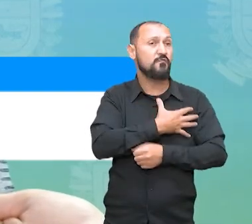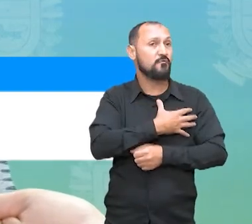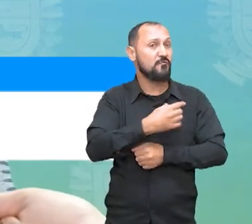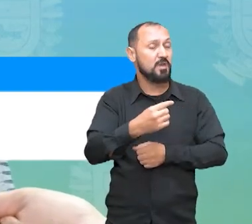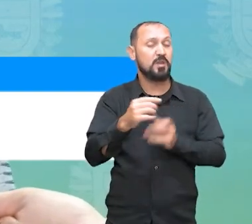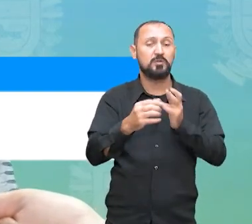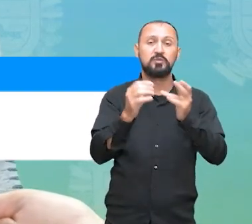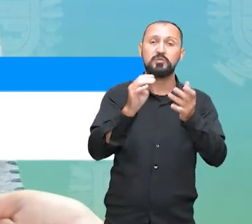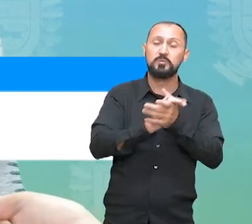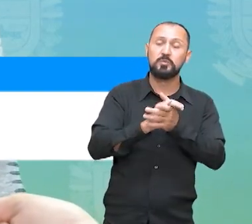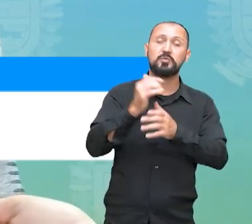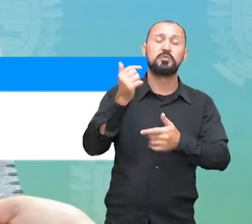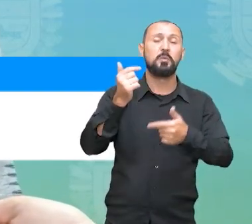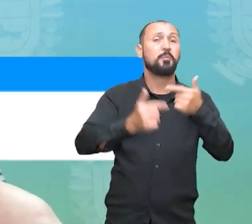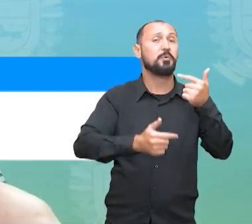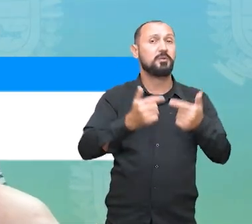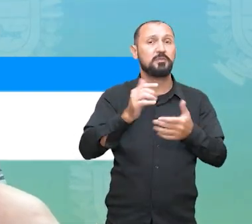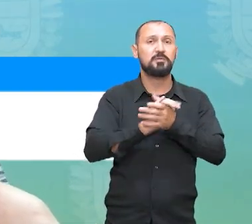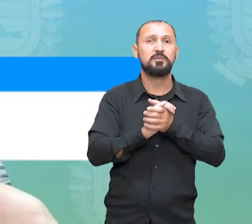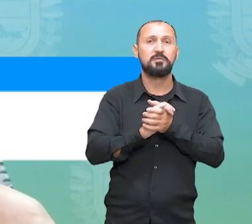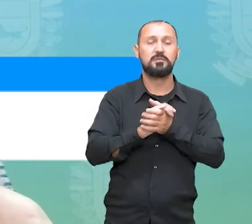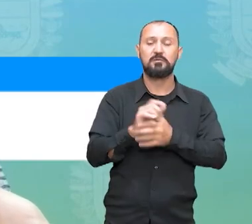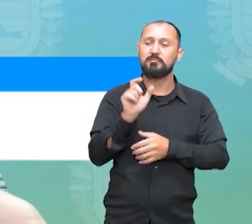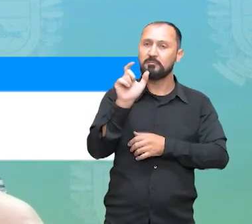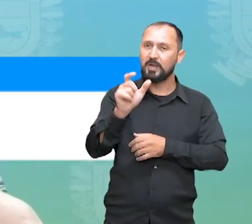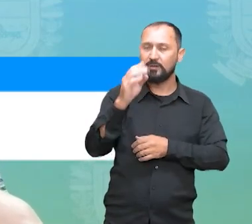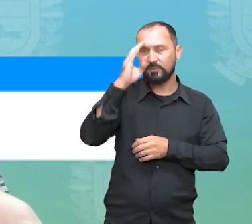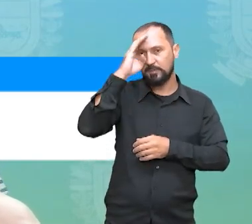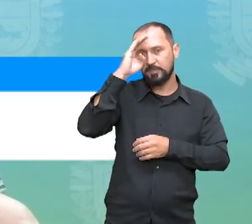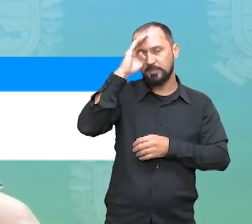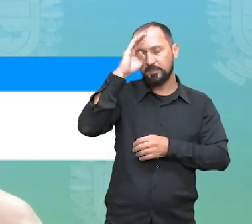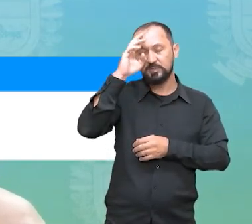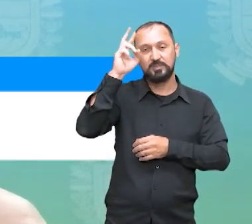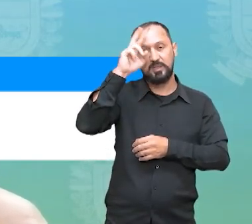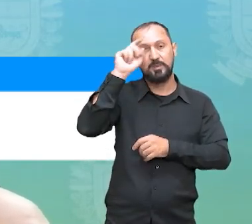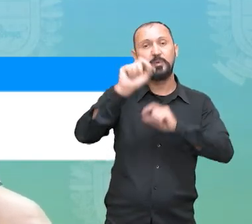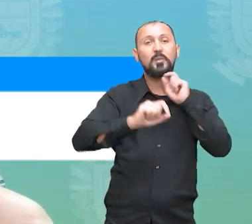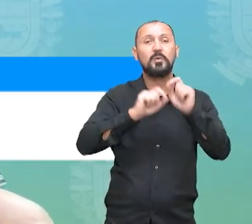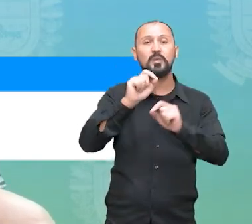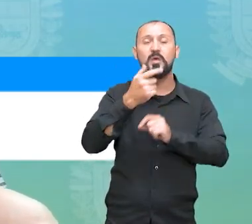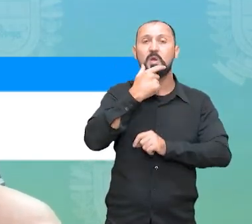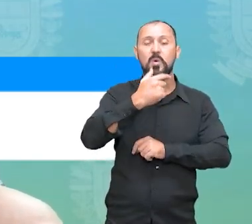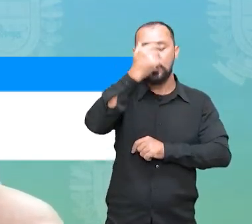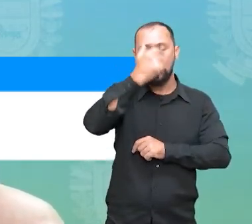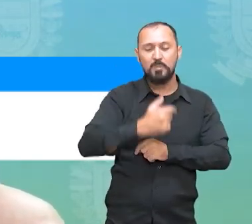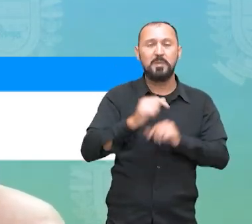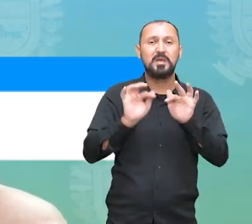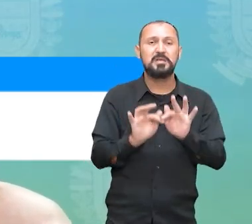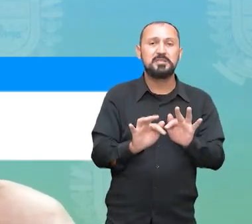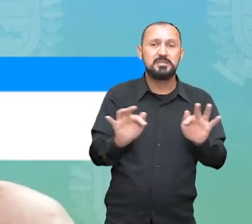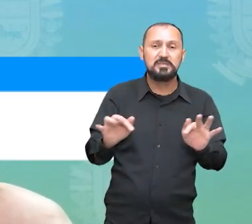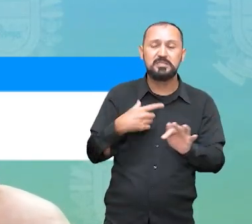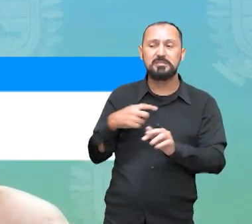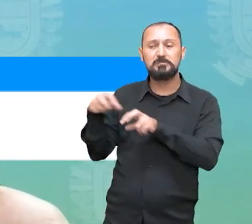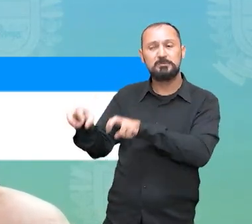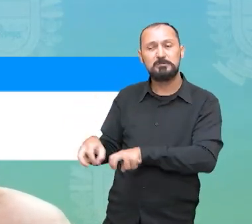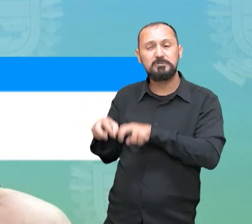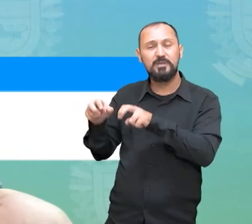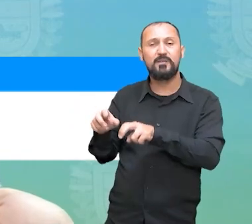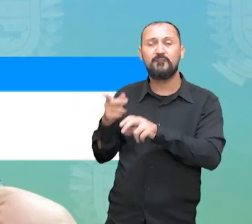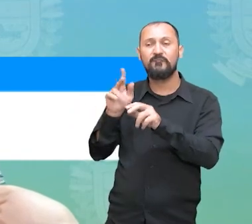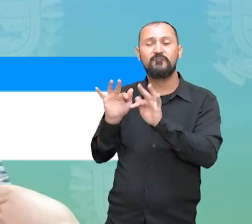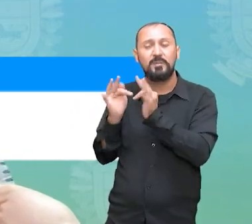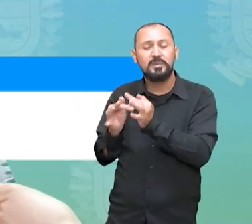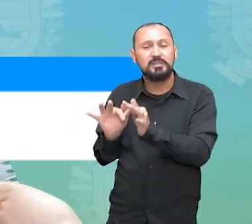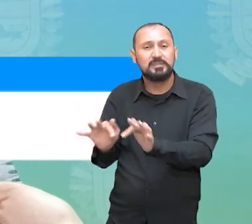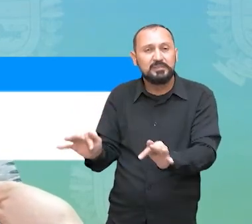filho, um grande esposo, um grande político. A palavra Cabo Almir, a primeira coisa que nos remete é um homem simples, que veio do sítio, de pai